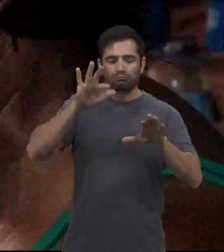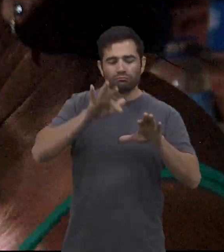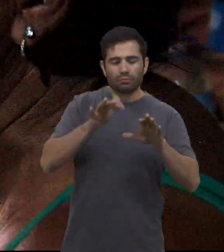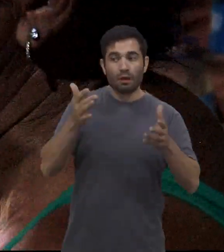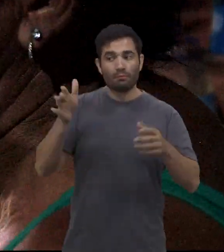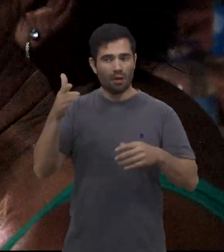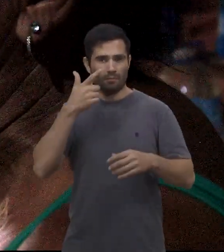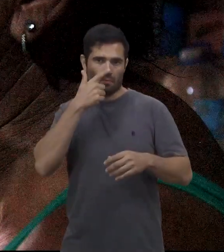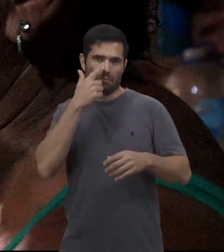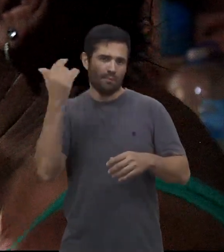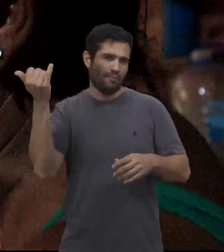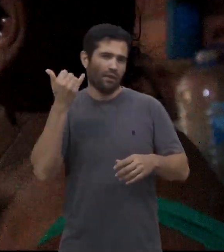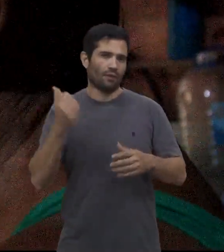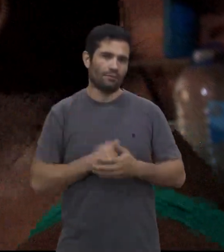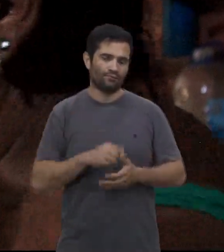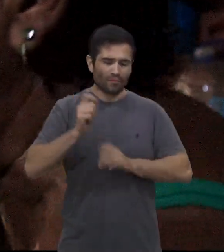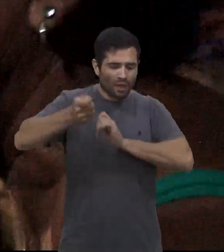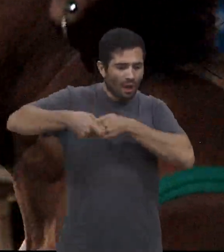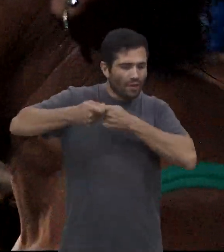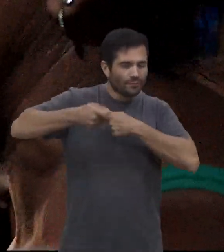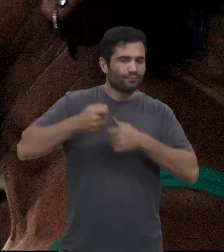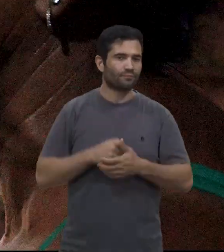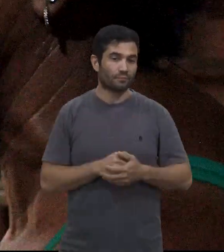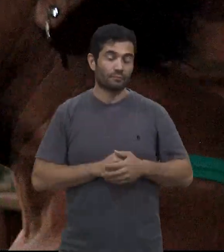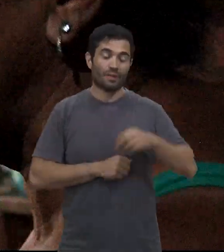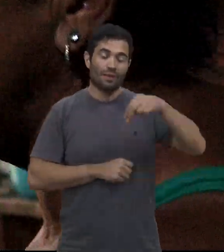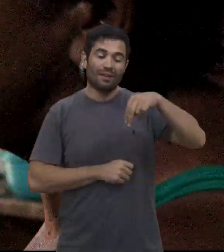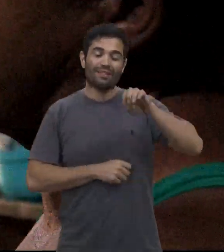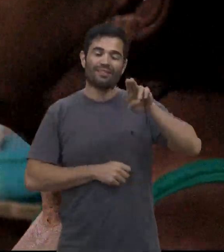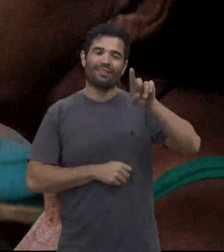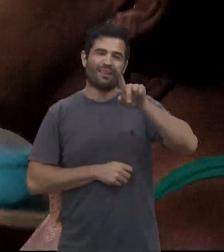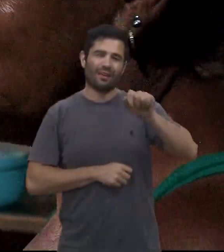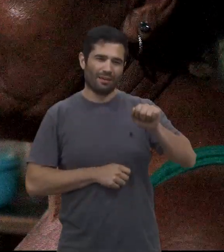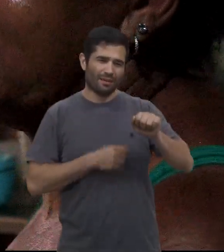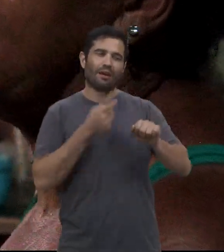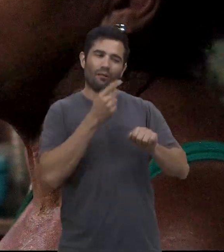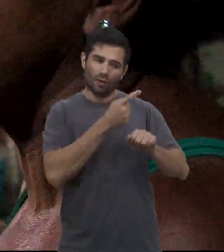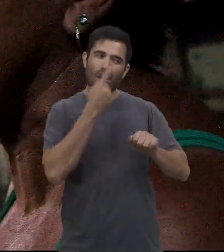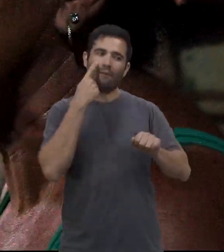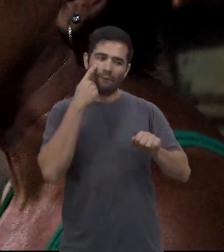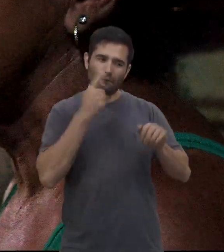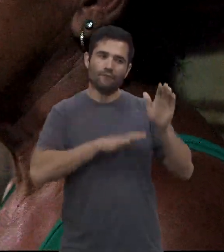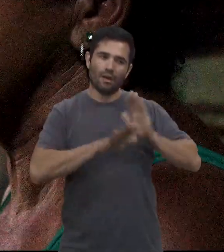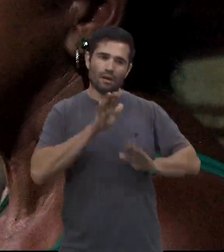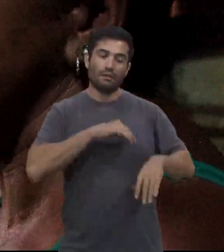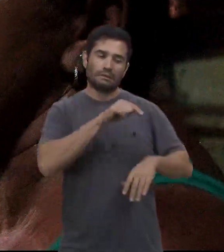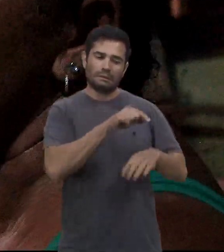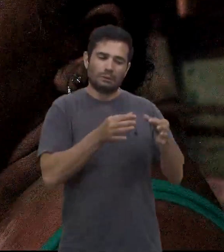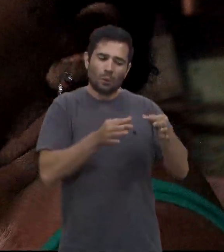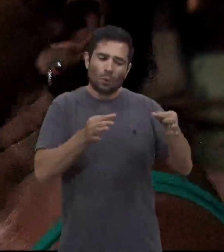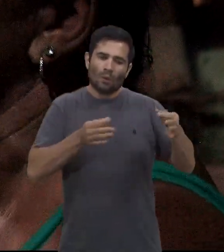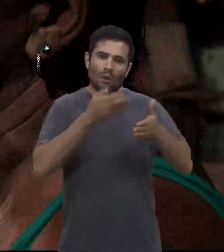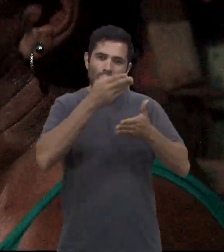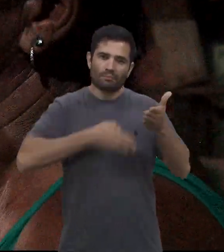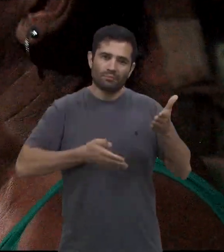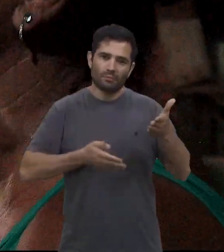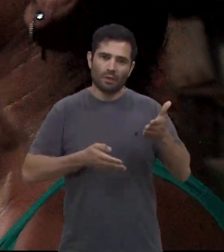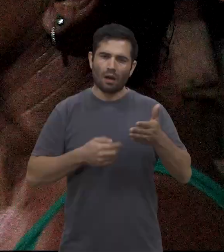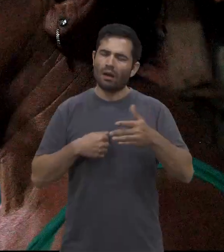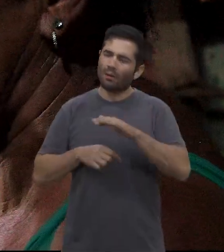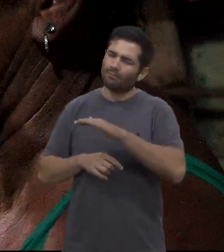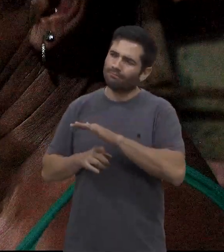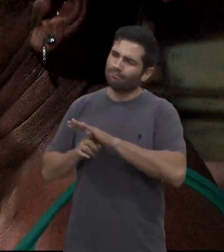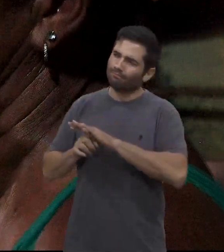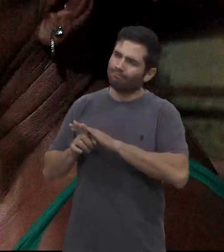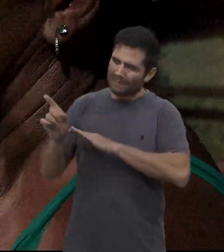dedo. Aí a minha mãe dizia assim, ela cavando com a enxada, ela dizia assim, Neuza, tu presta atenção, que essas bichas são amoladas. Mãe,